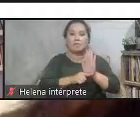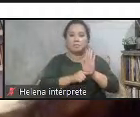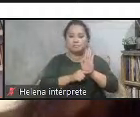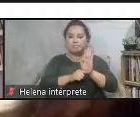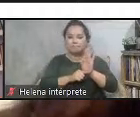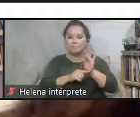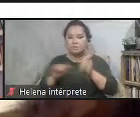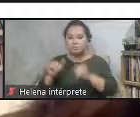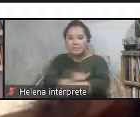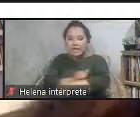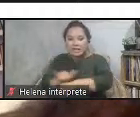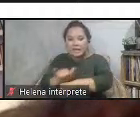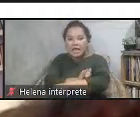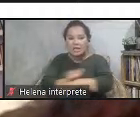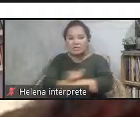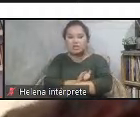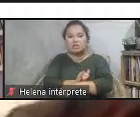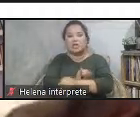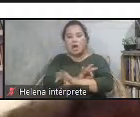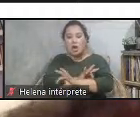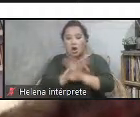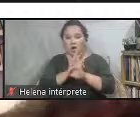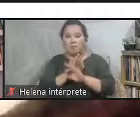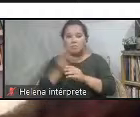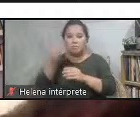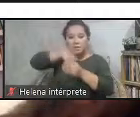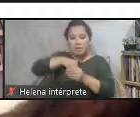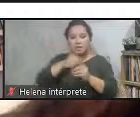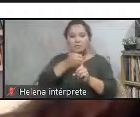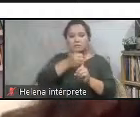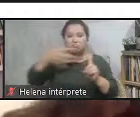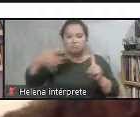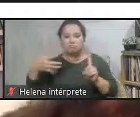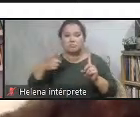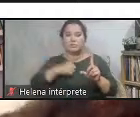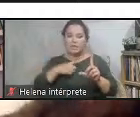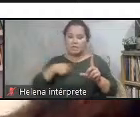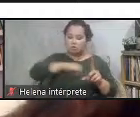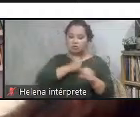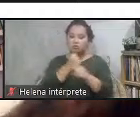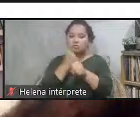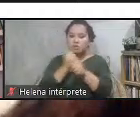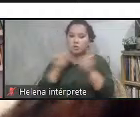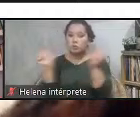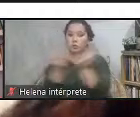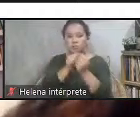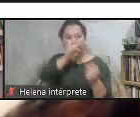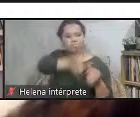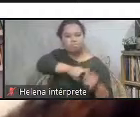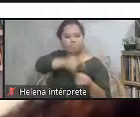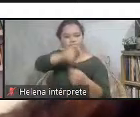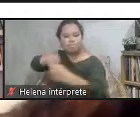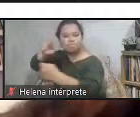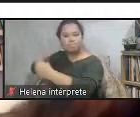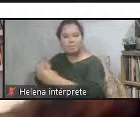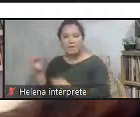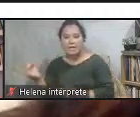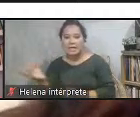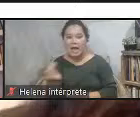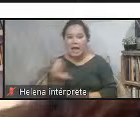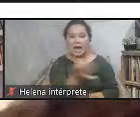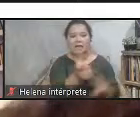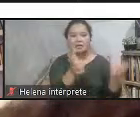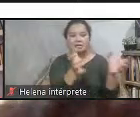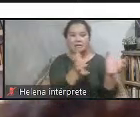projetos construídos coletivamente em cada unidade acadêmica, em cada unidade administrativa. Essa definição